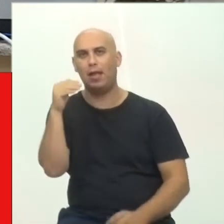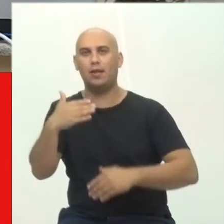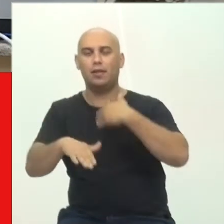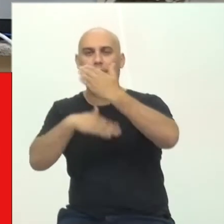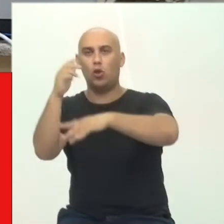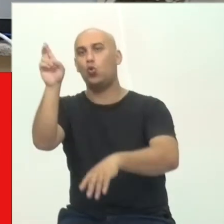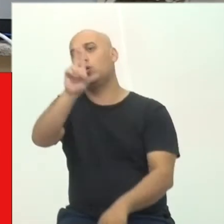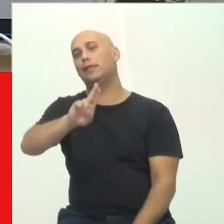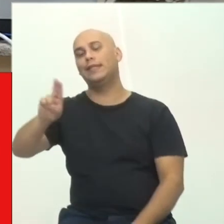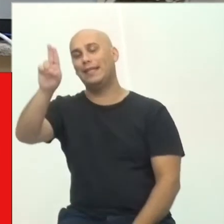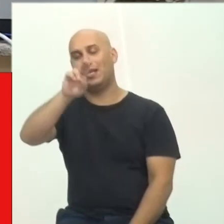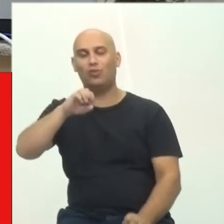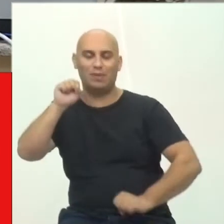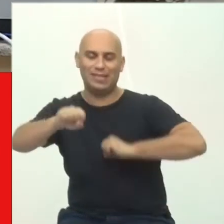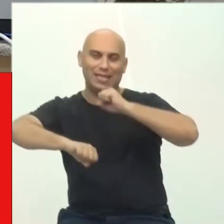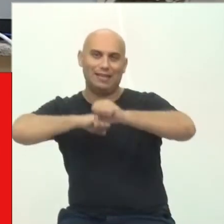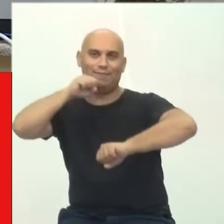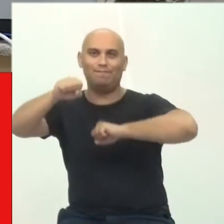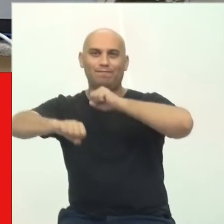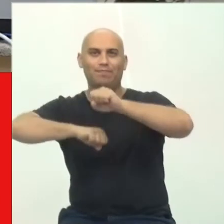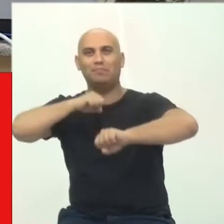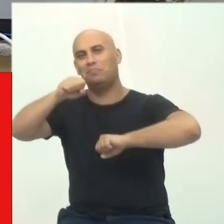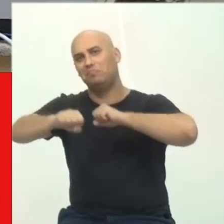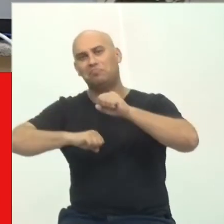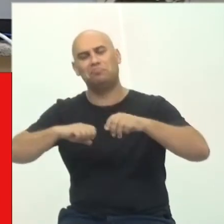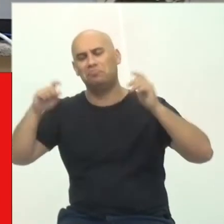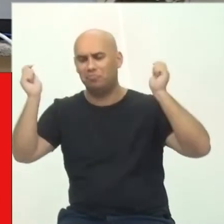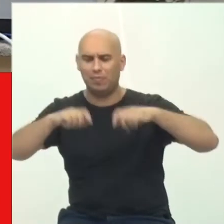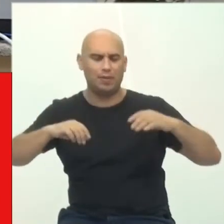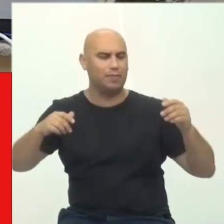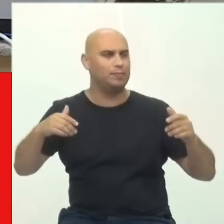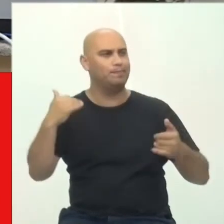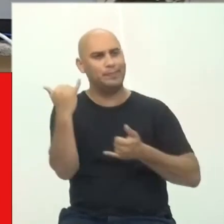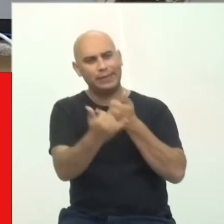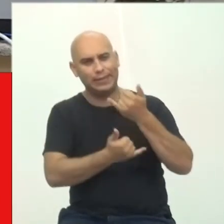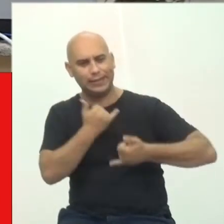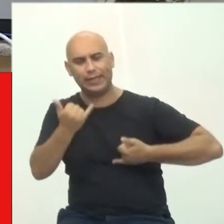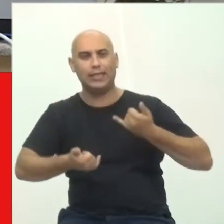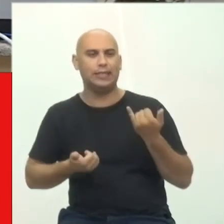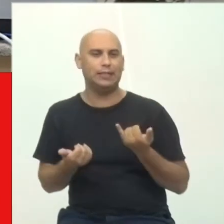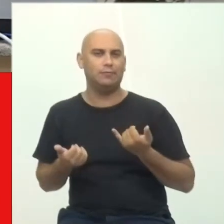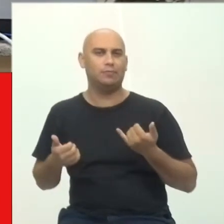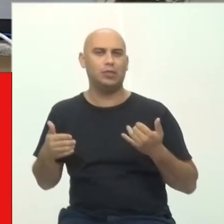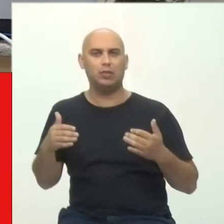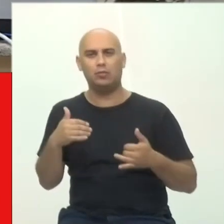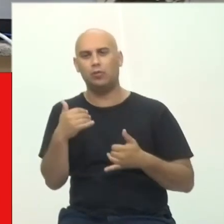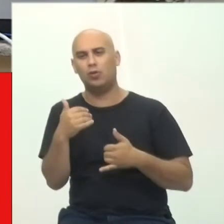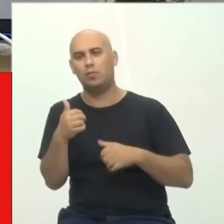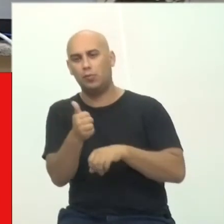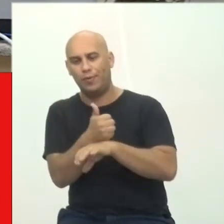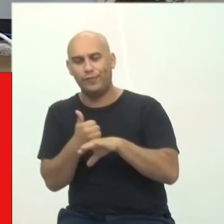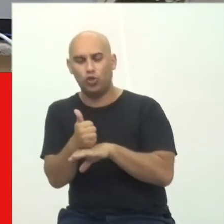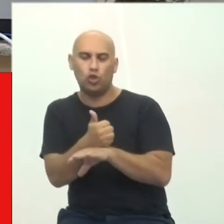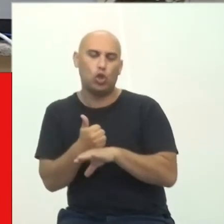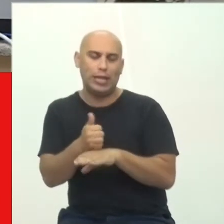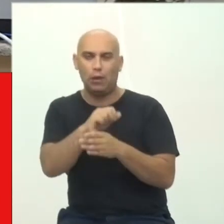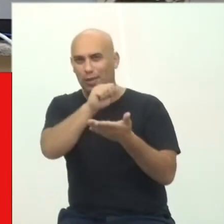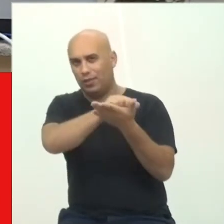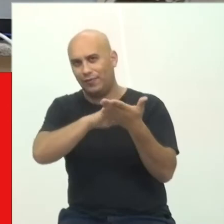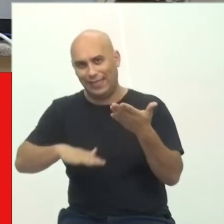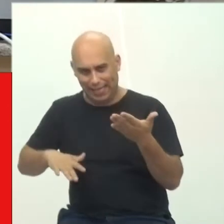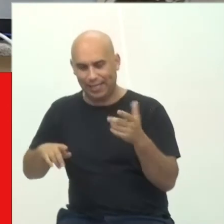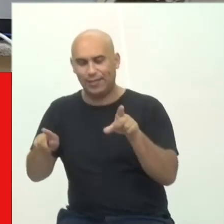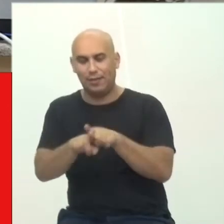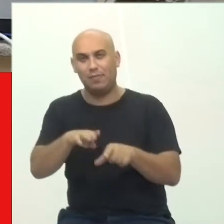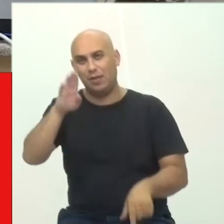da bicicleta, né, seja para o lazer, seja para a atividade profissional, seja para outras coisas. Então, o propósito maior é maior